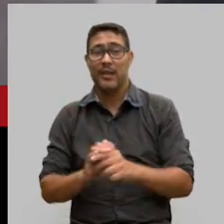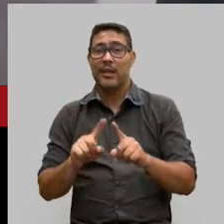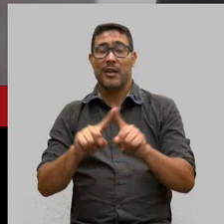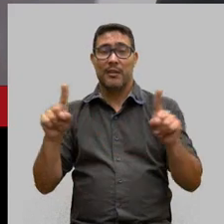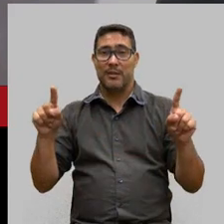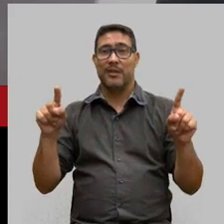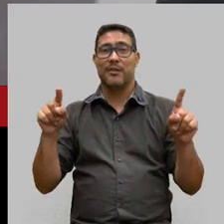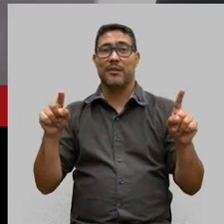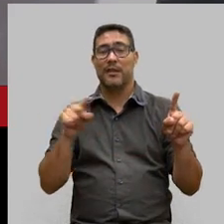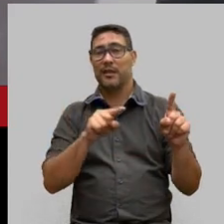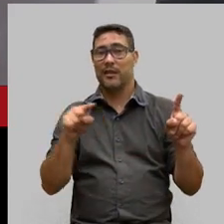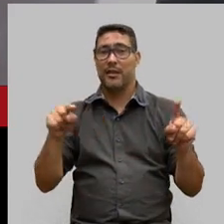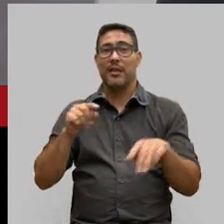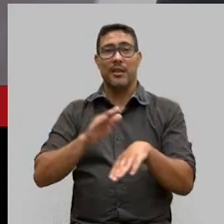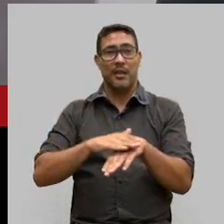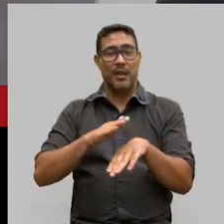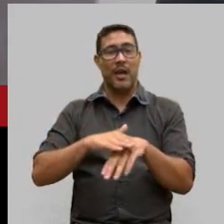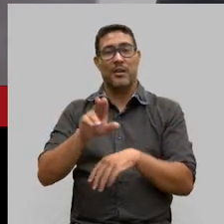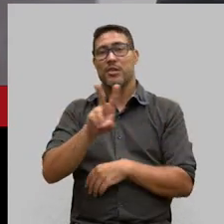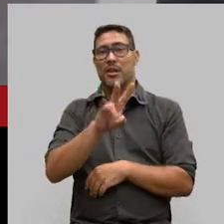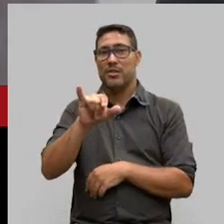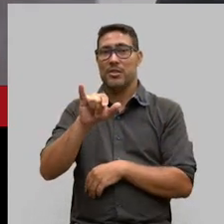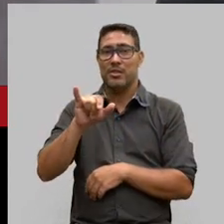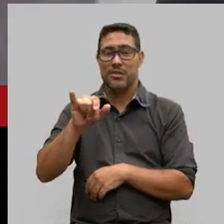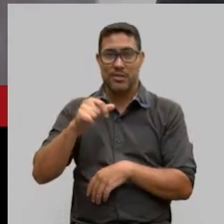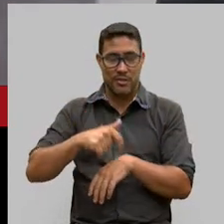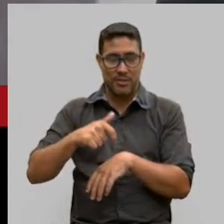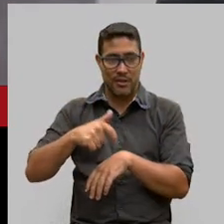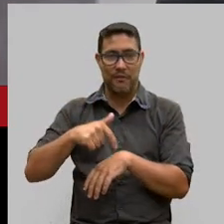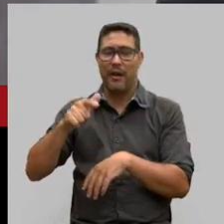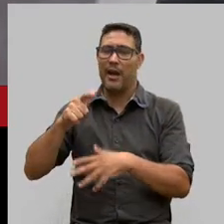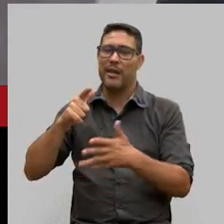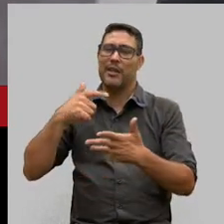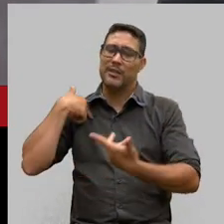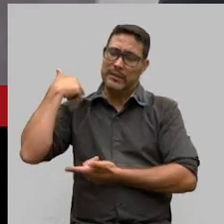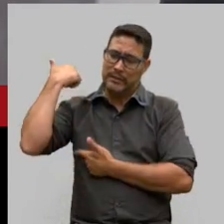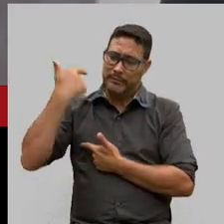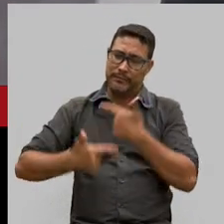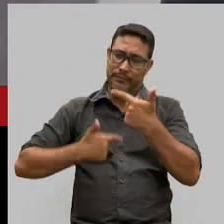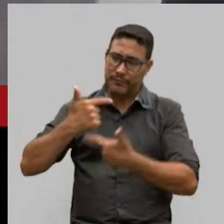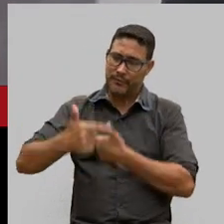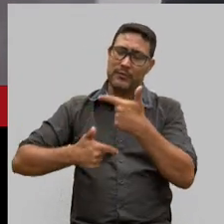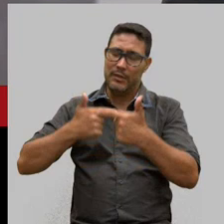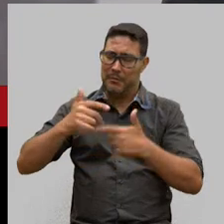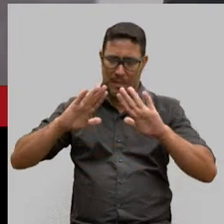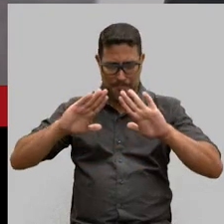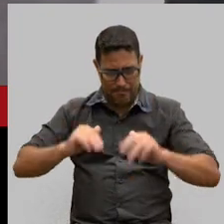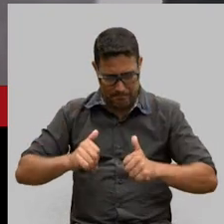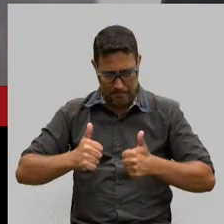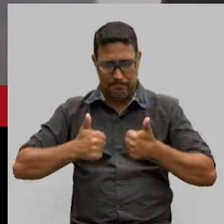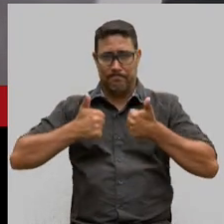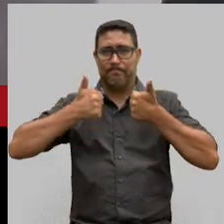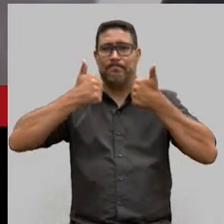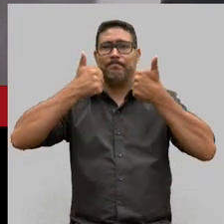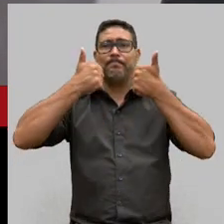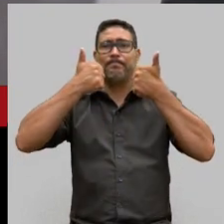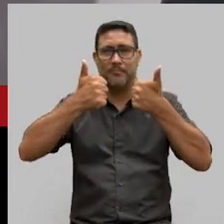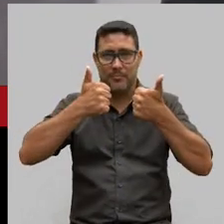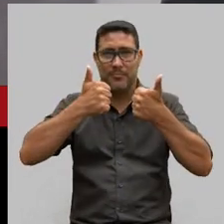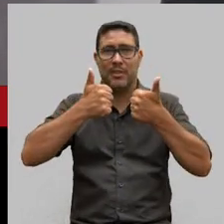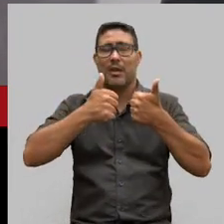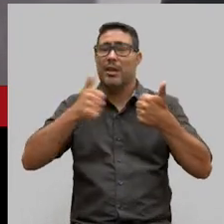Fred reforçar o nosso trabalho e e trazer essa